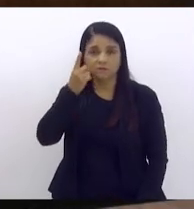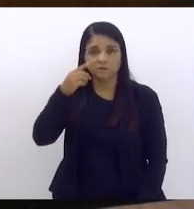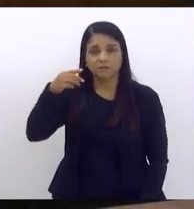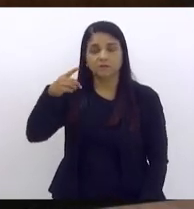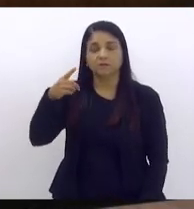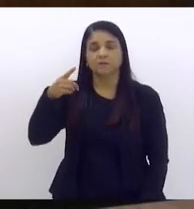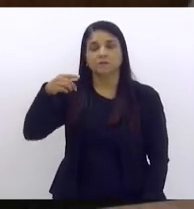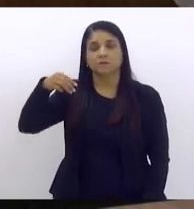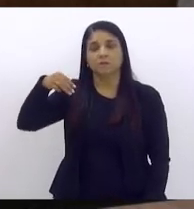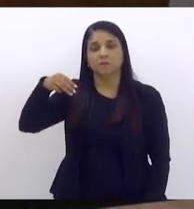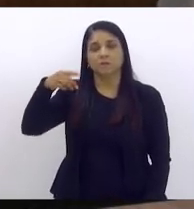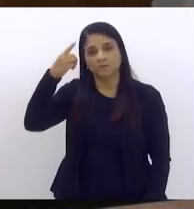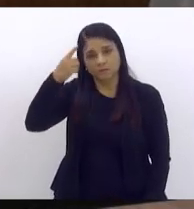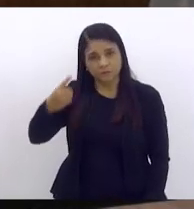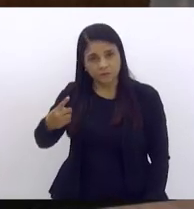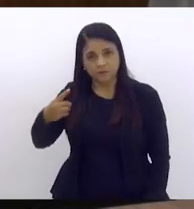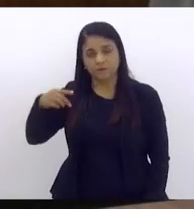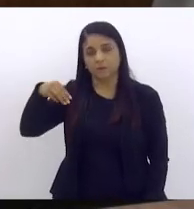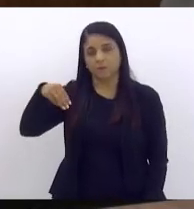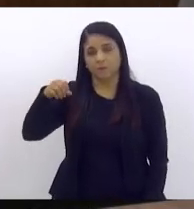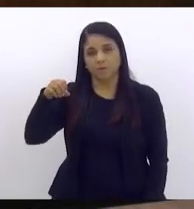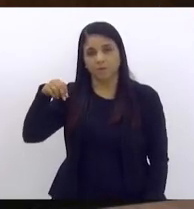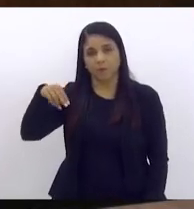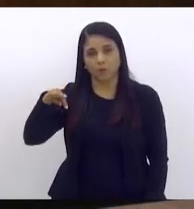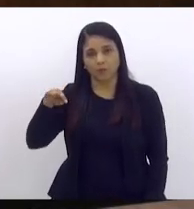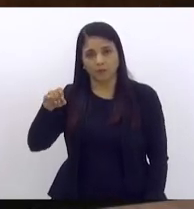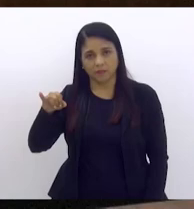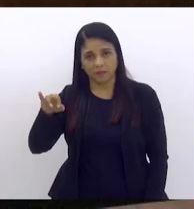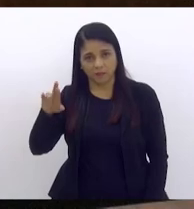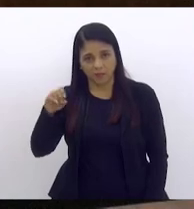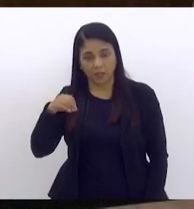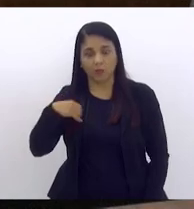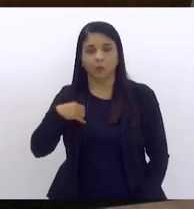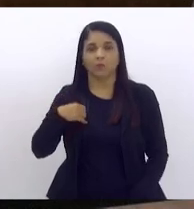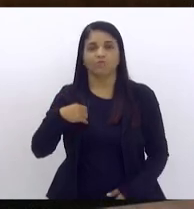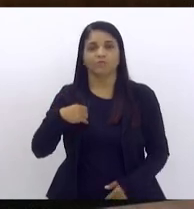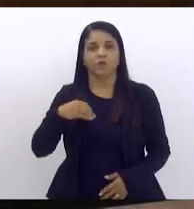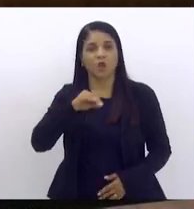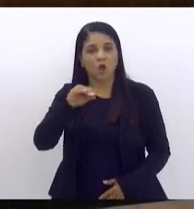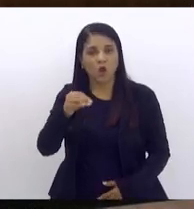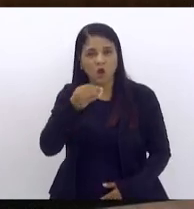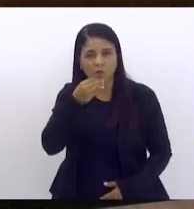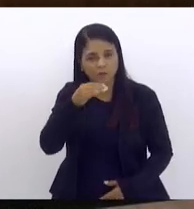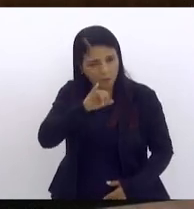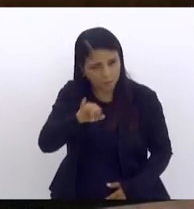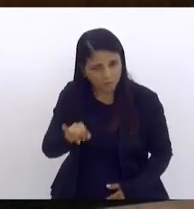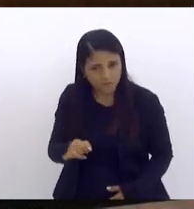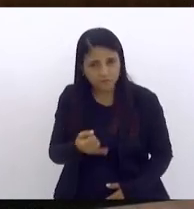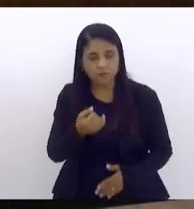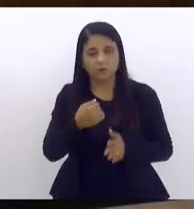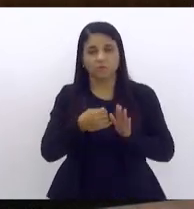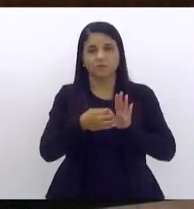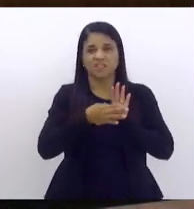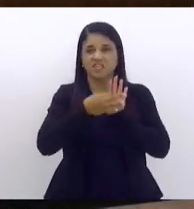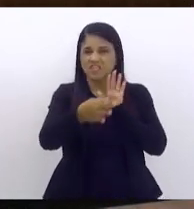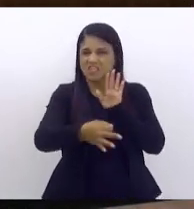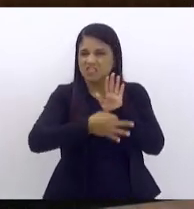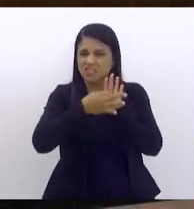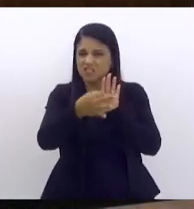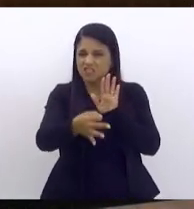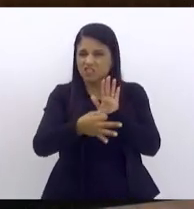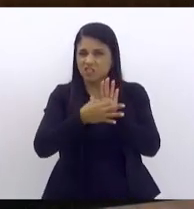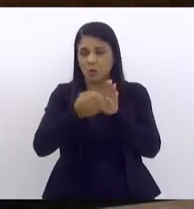aproveitou a oportunidade e fez uma dura crítica e repudiou